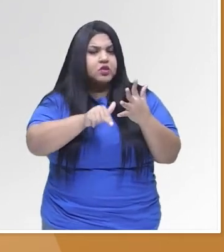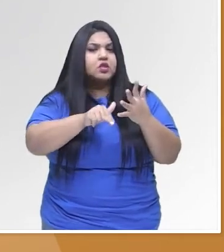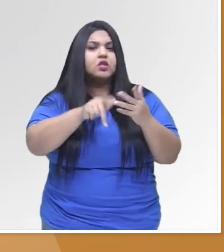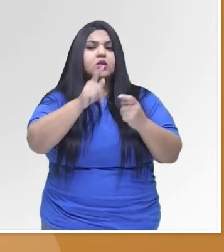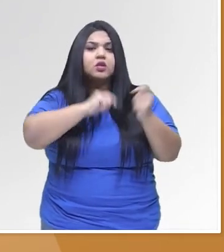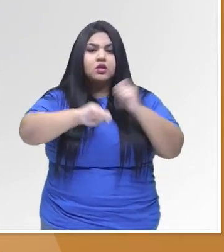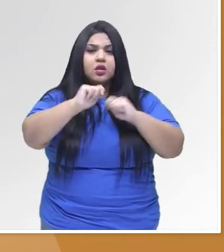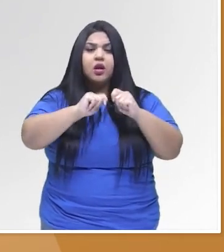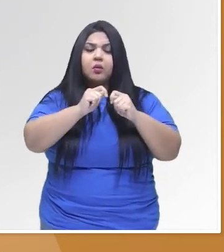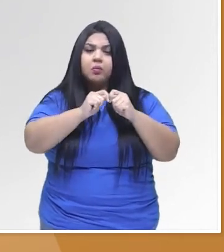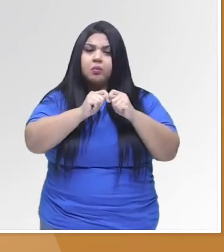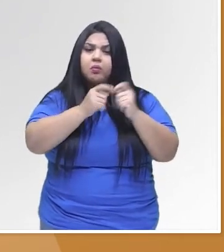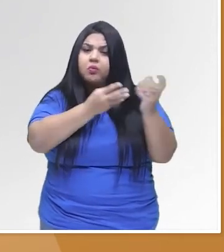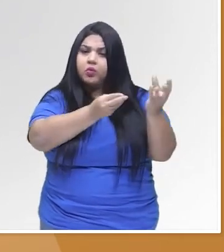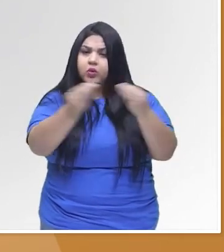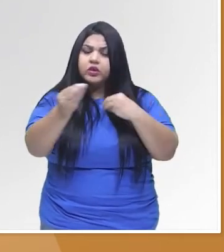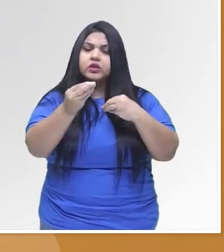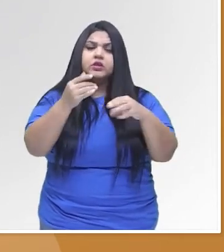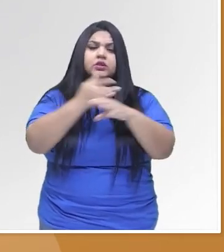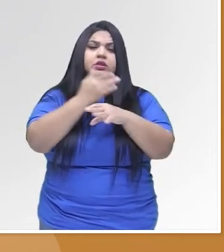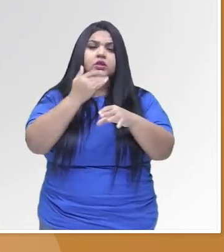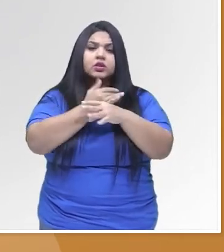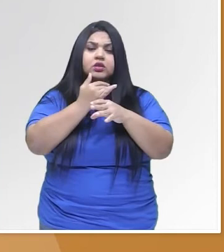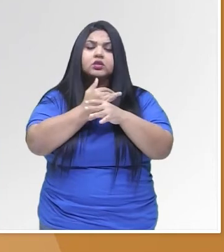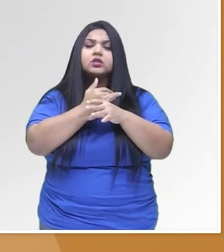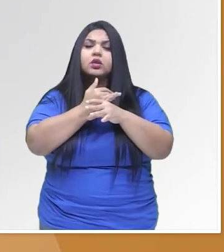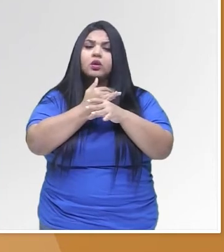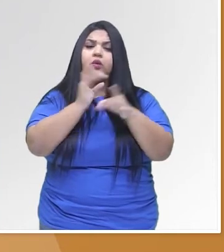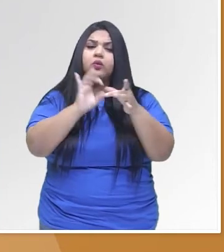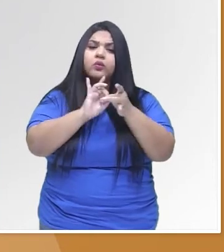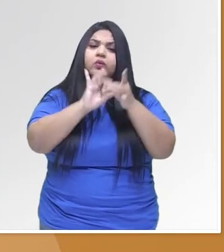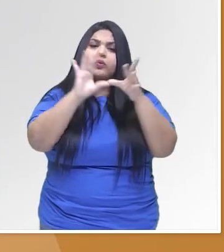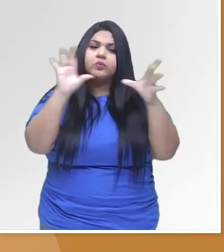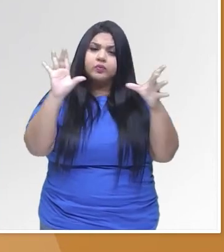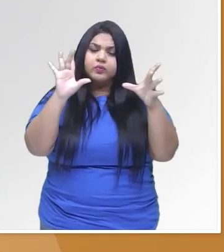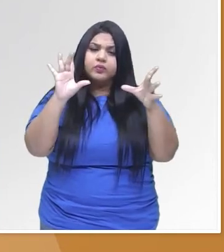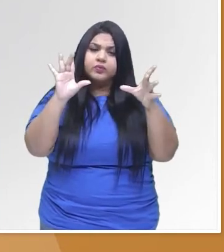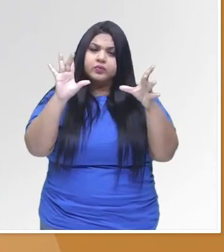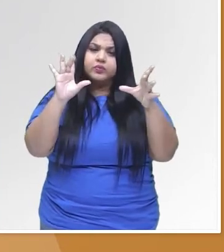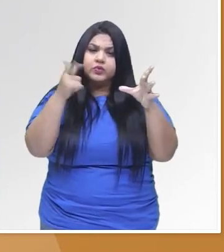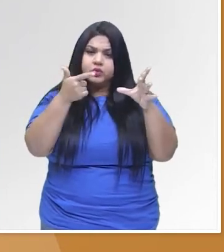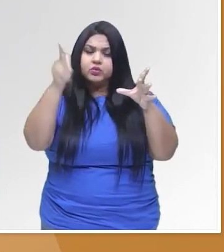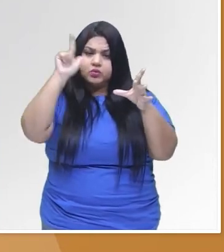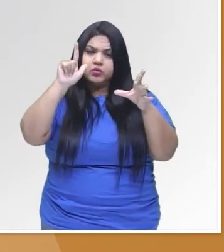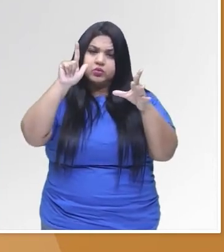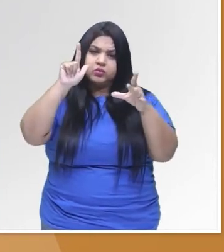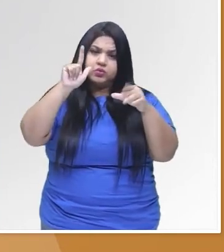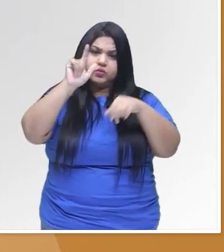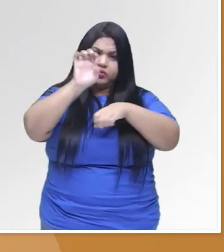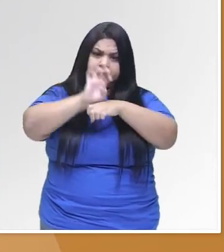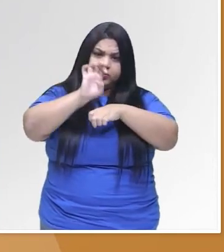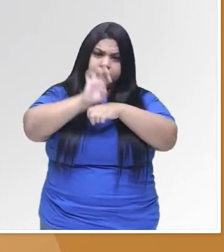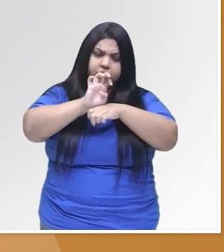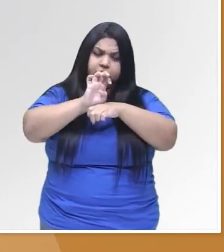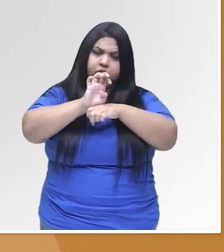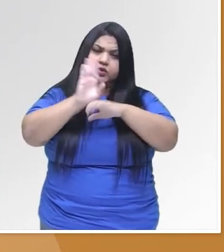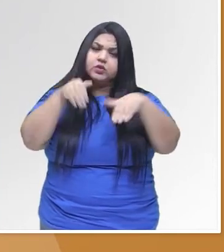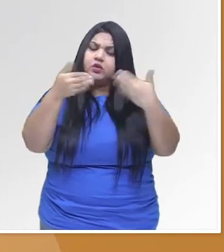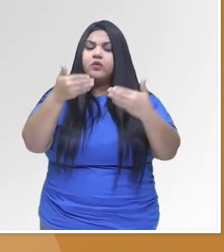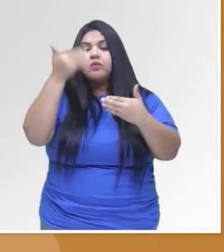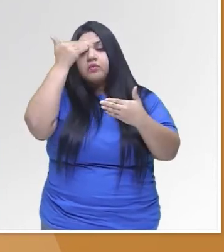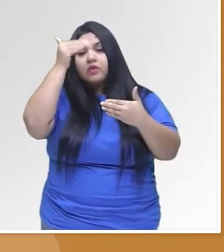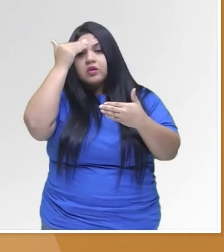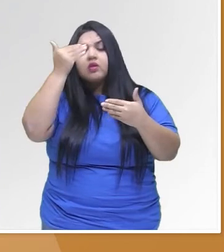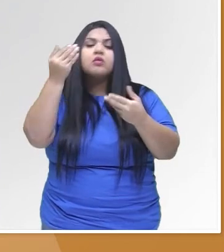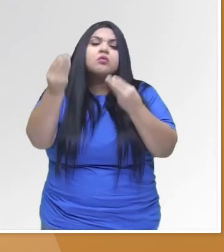E muitas cidades no interior de São Paulo são autônomas em relação ao restante do estado. Então vamos entender